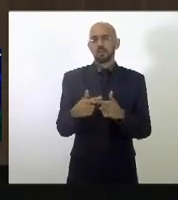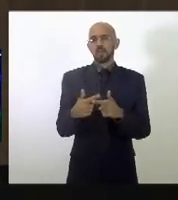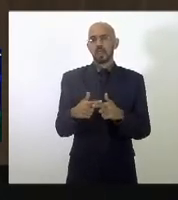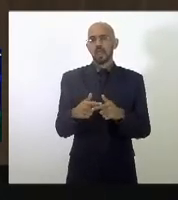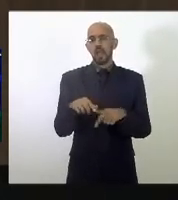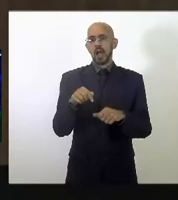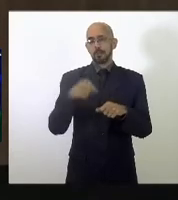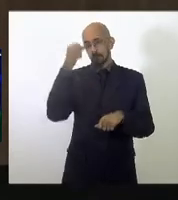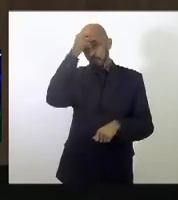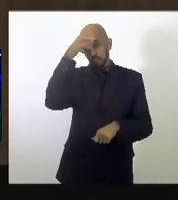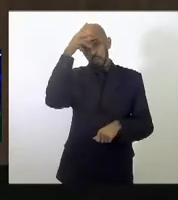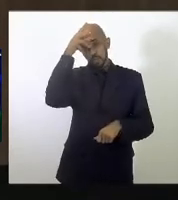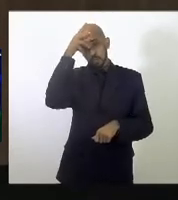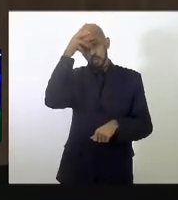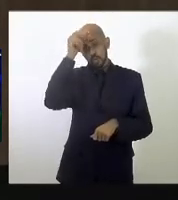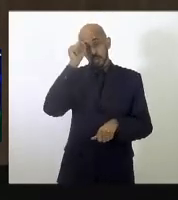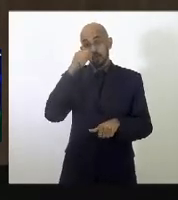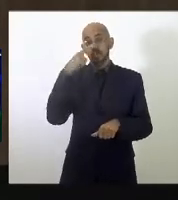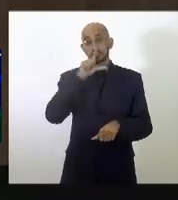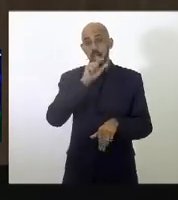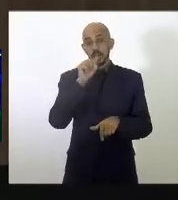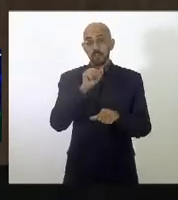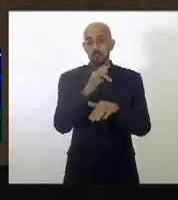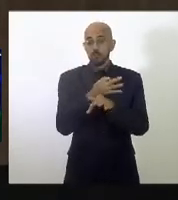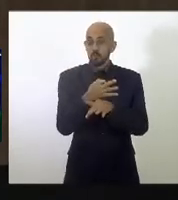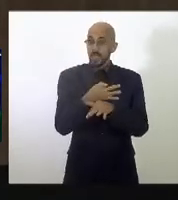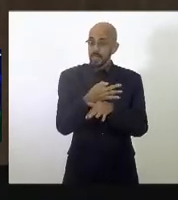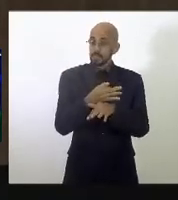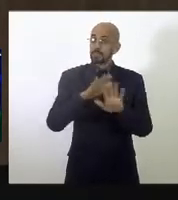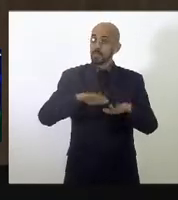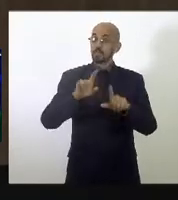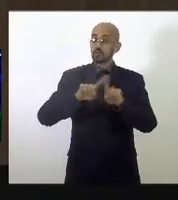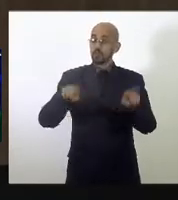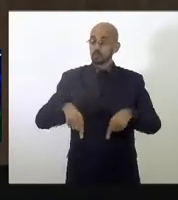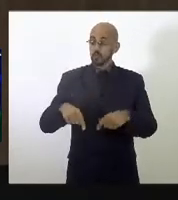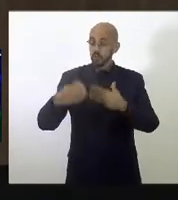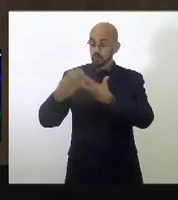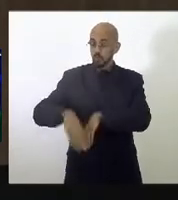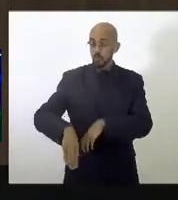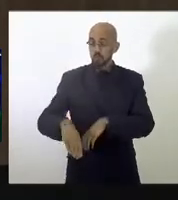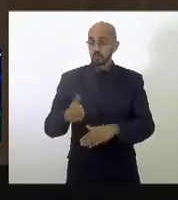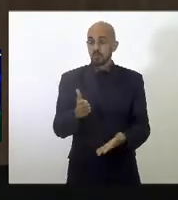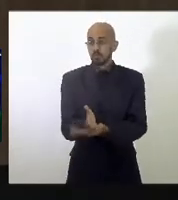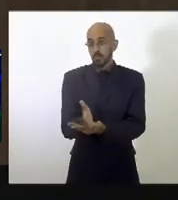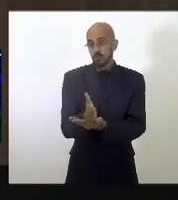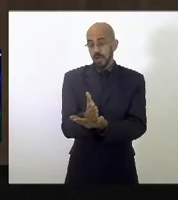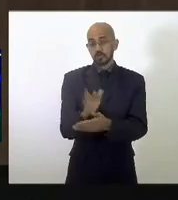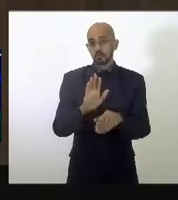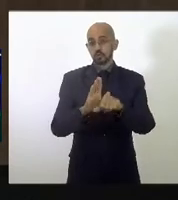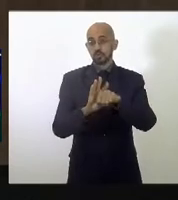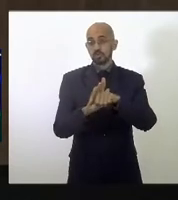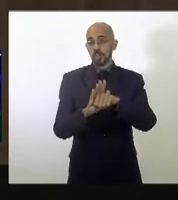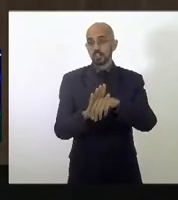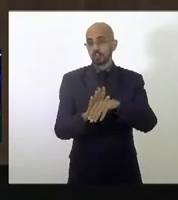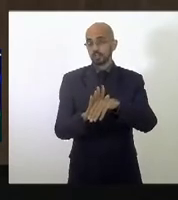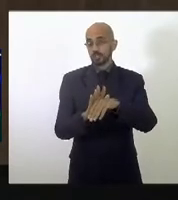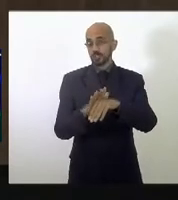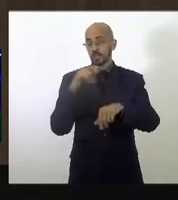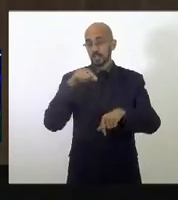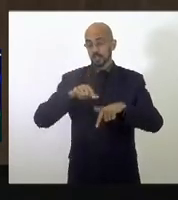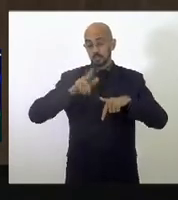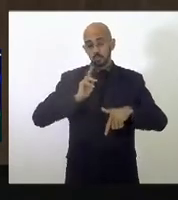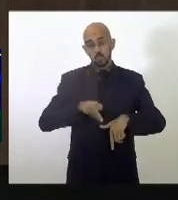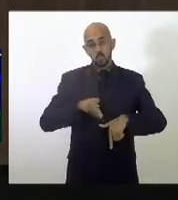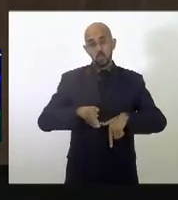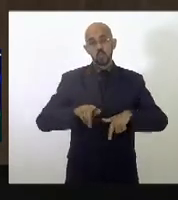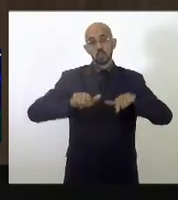para os contratados, mas para os servidores públicos de Duque de Caxias, eles trabalham,